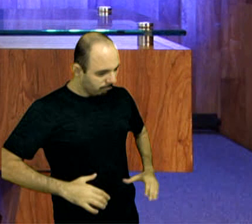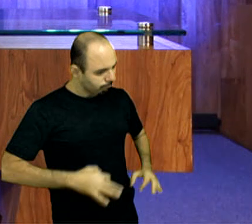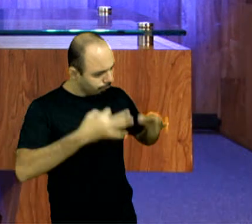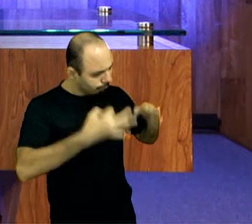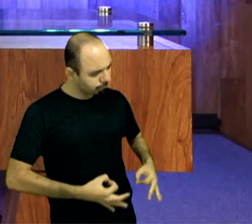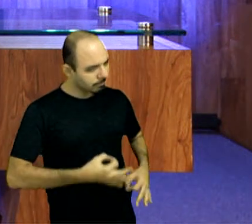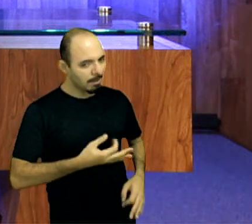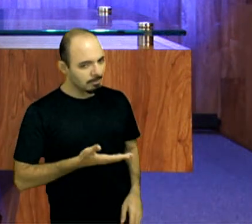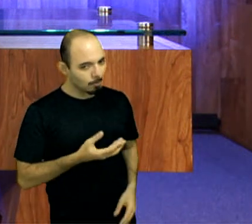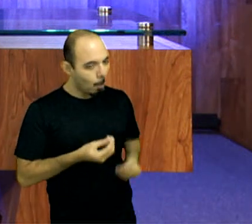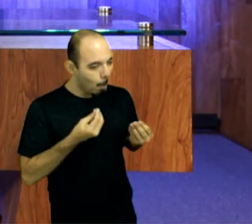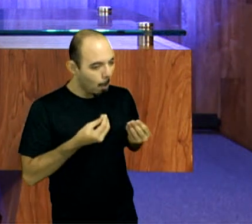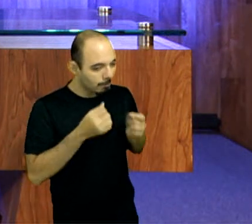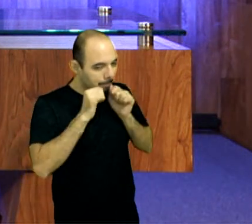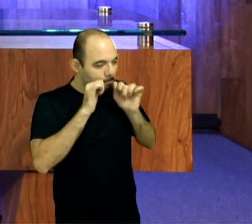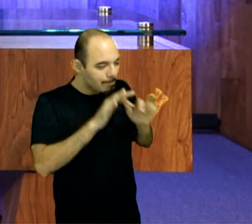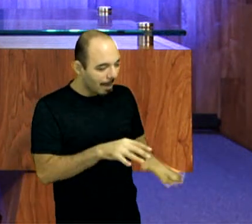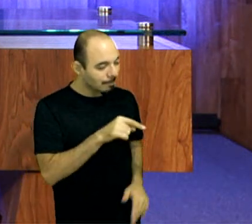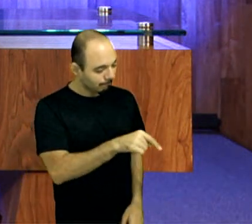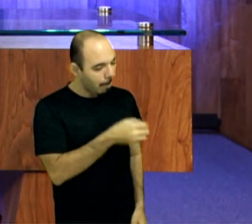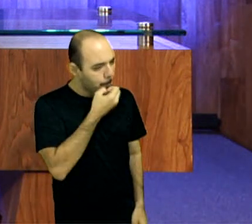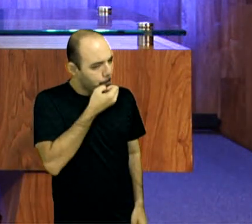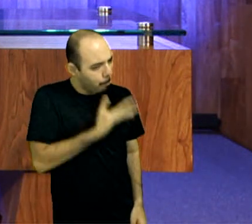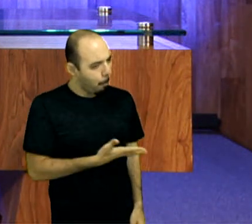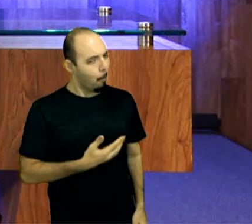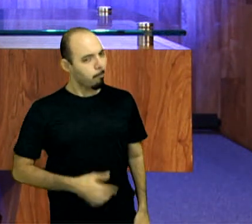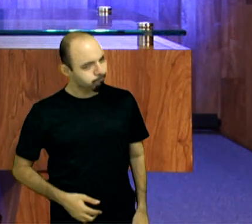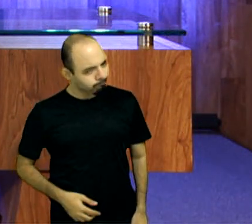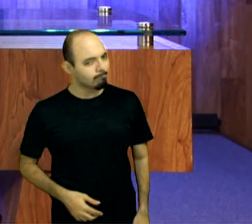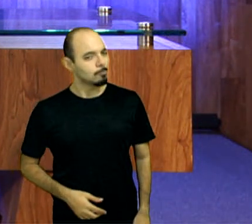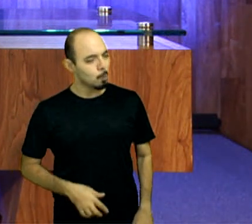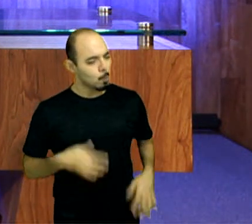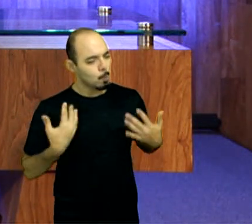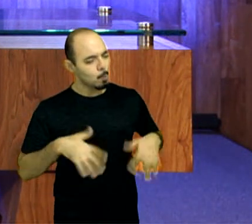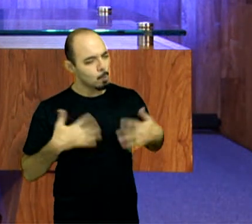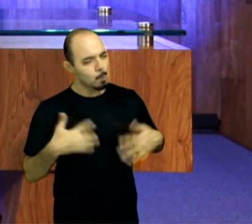servo Jó, homem reto, temente a Deus, esse camarada me surpreende.